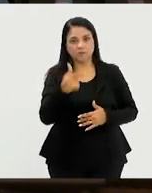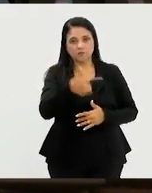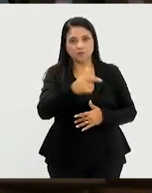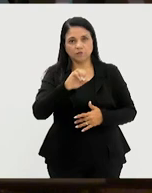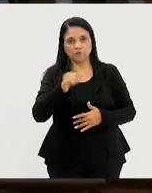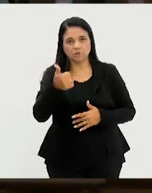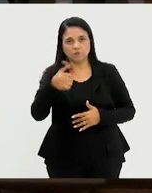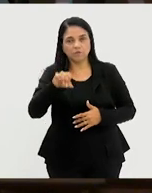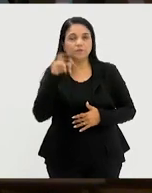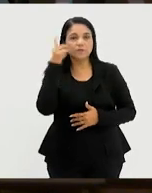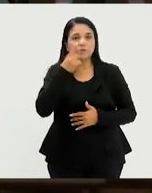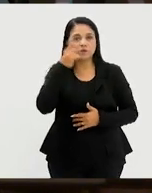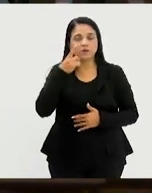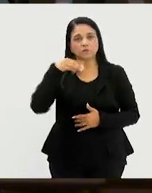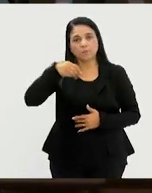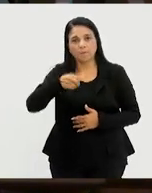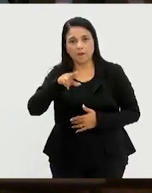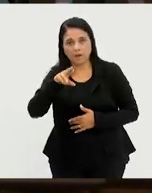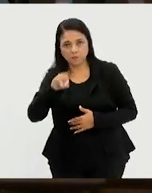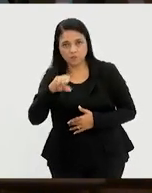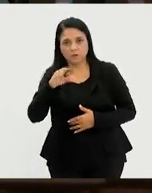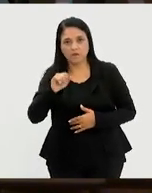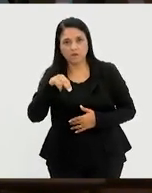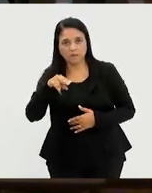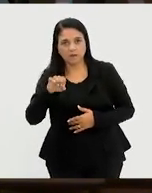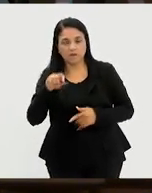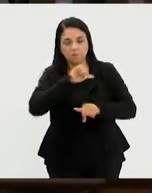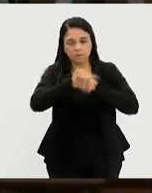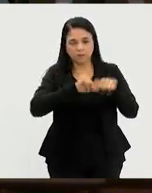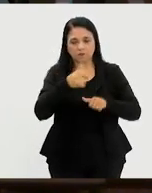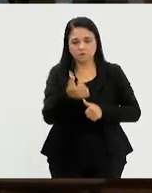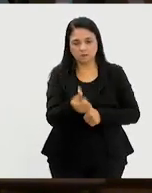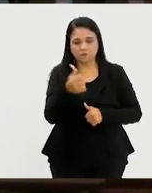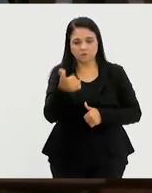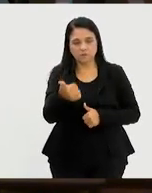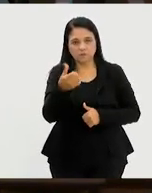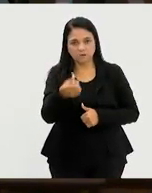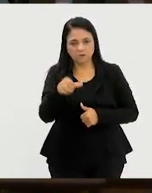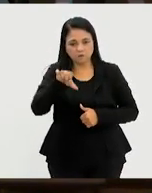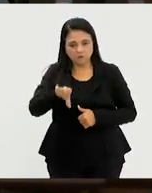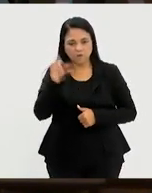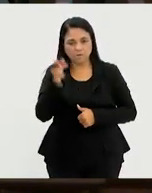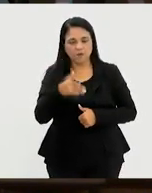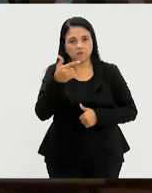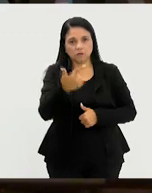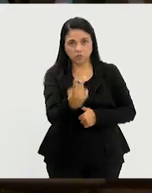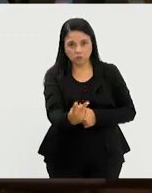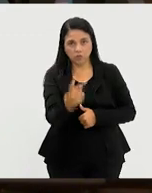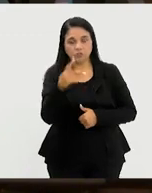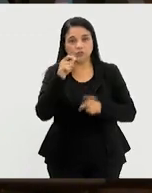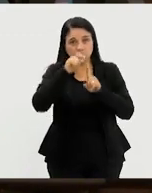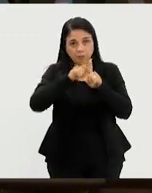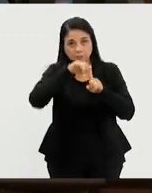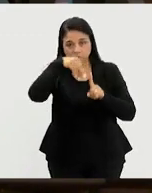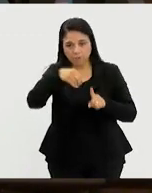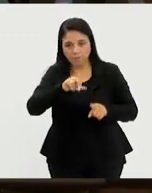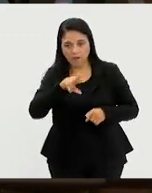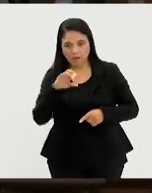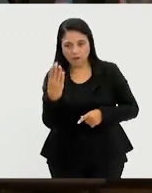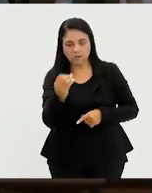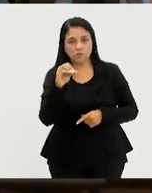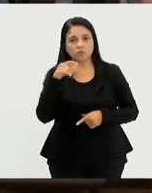autoria do deputado Márcio canela que altera a lei 6169 de 2 de março de